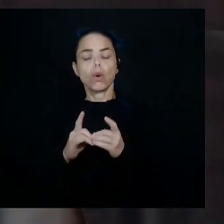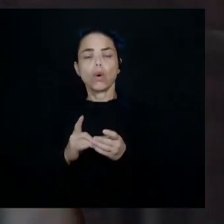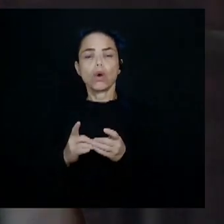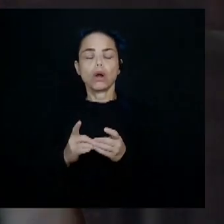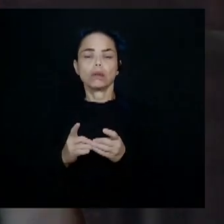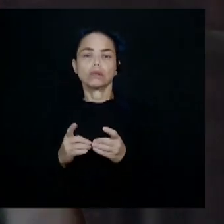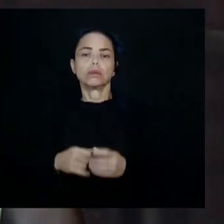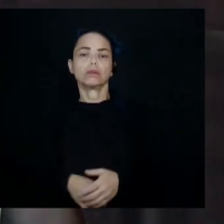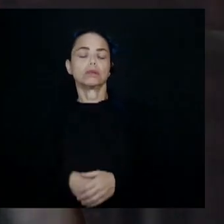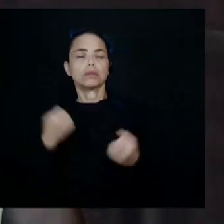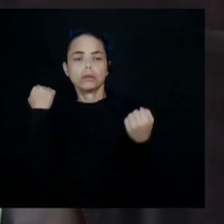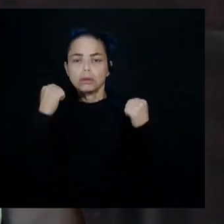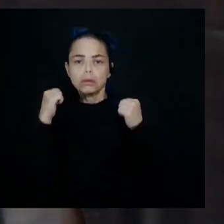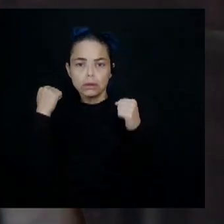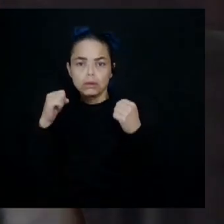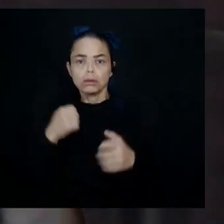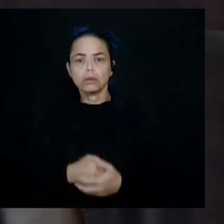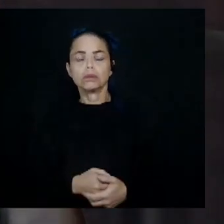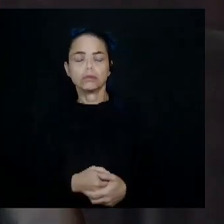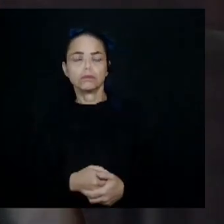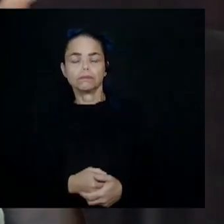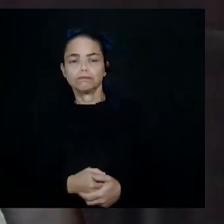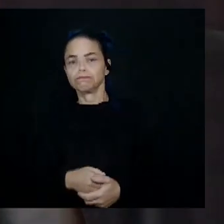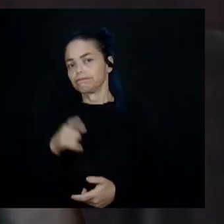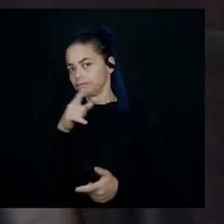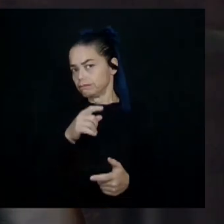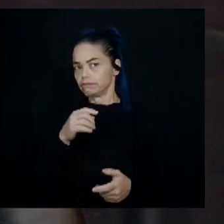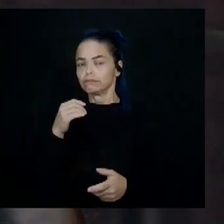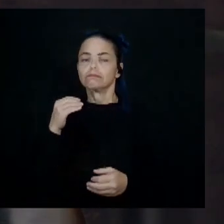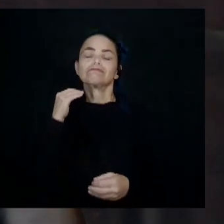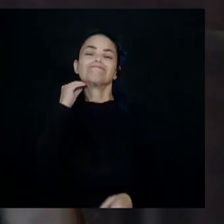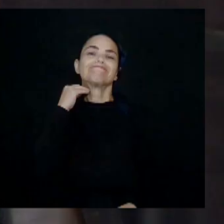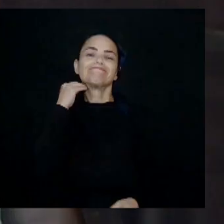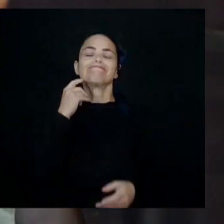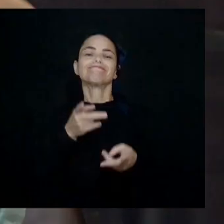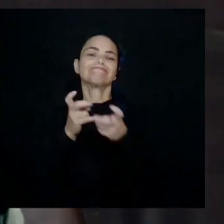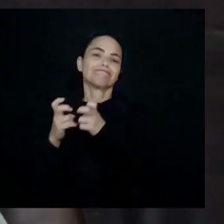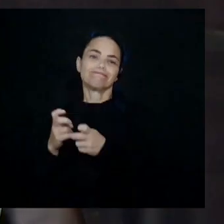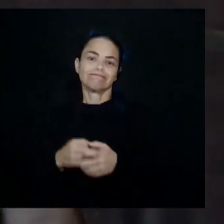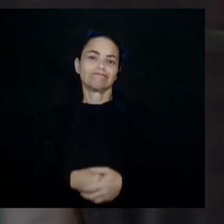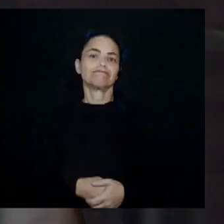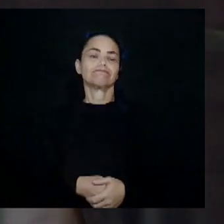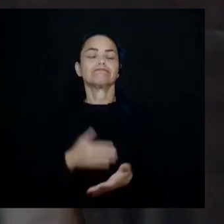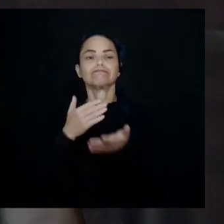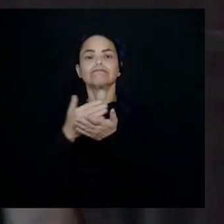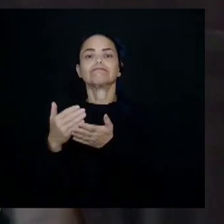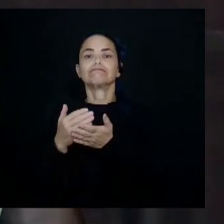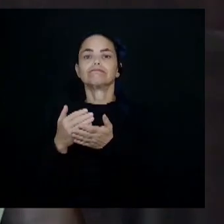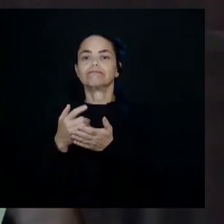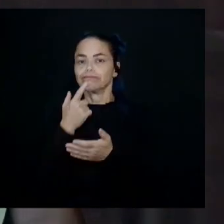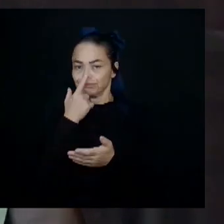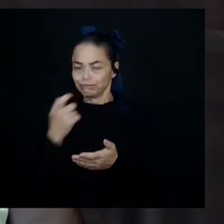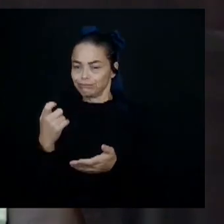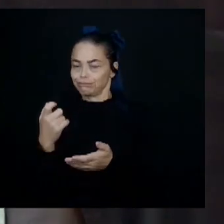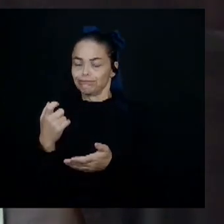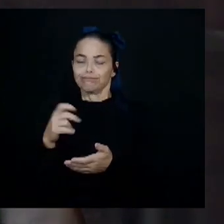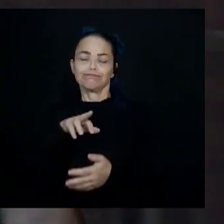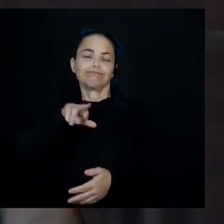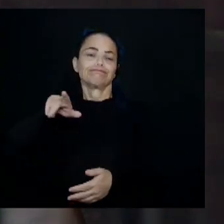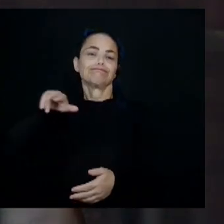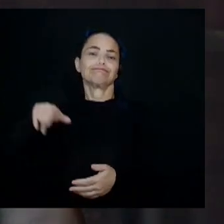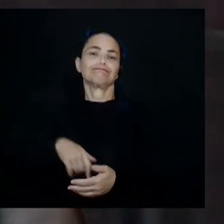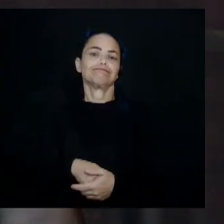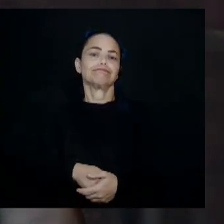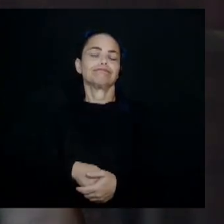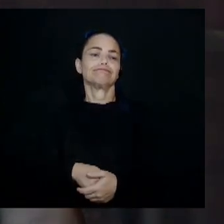falo, mas será que não é hormonal? Será que você não percebeu que ela começou a ter um cheirinho diferente, que está tendo algumas